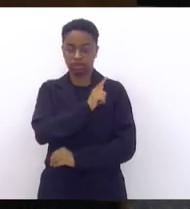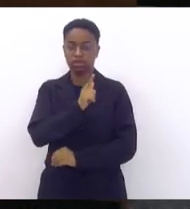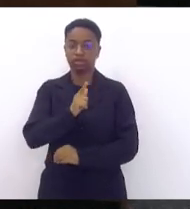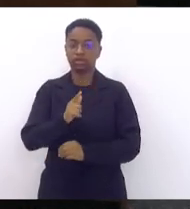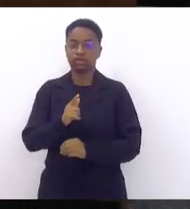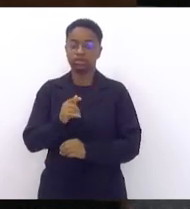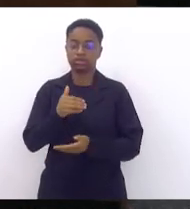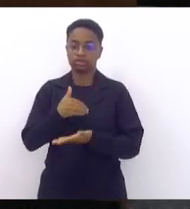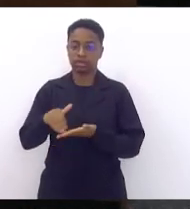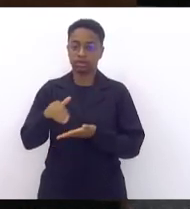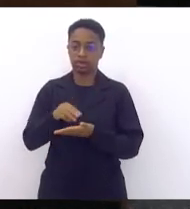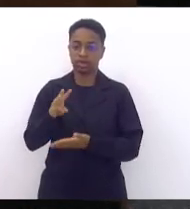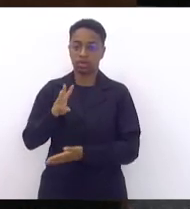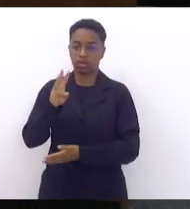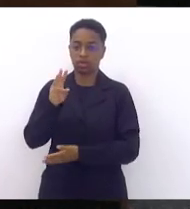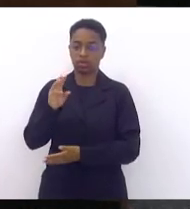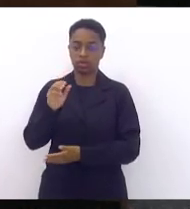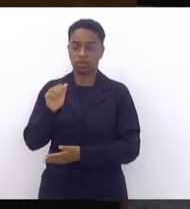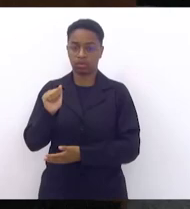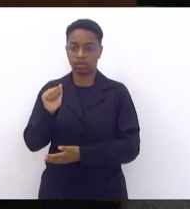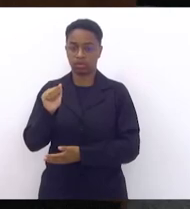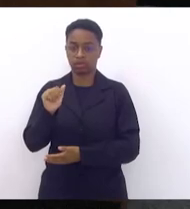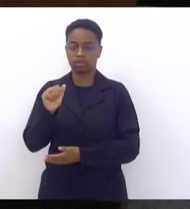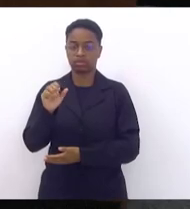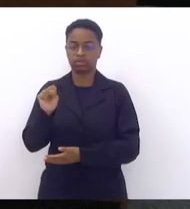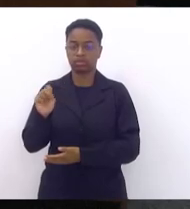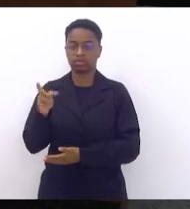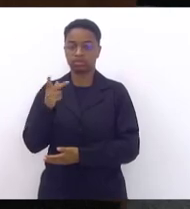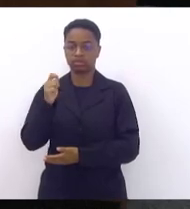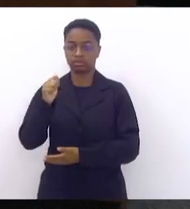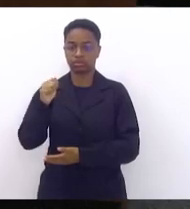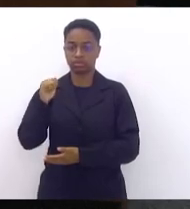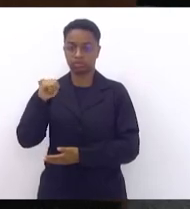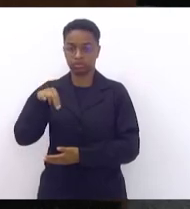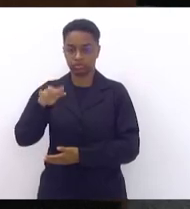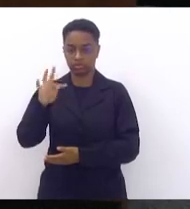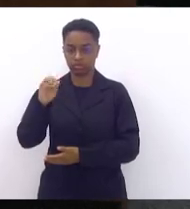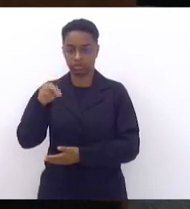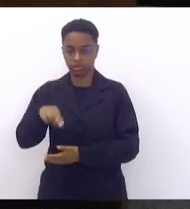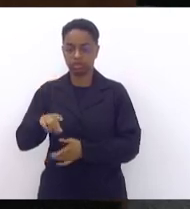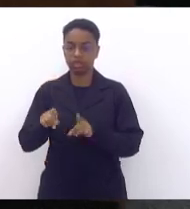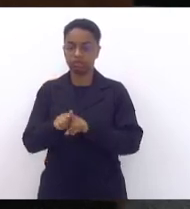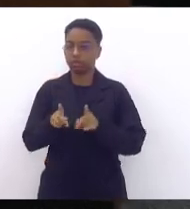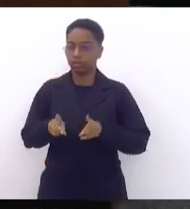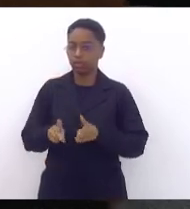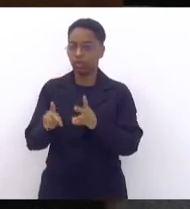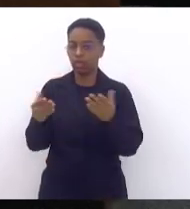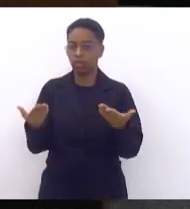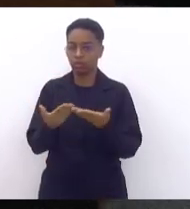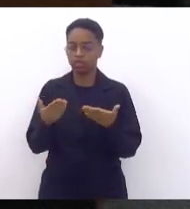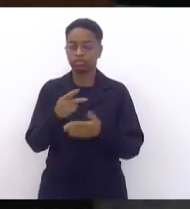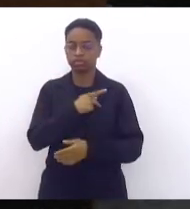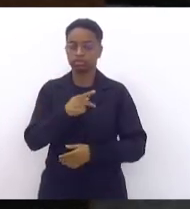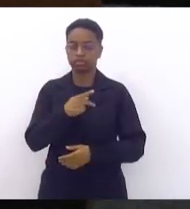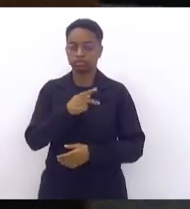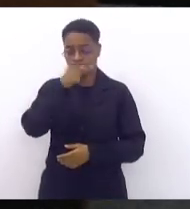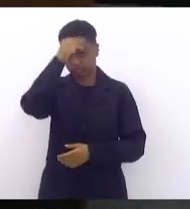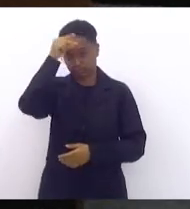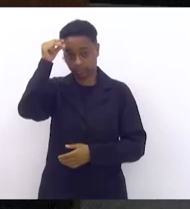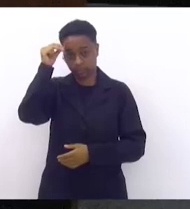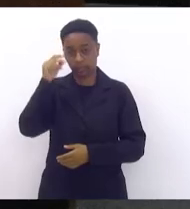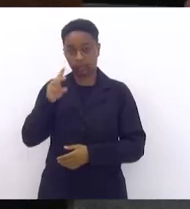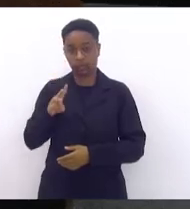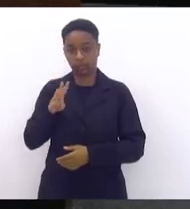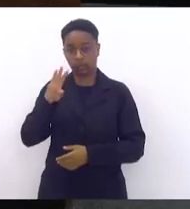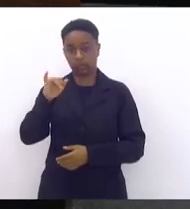Washington Reis, quando era prefeito, e hoje, dando continuidade ao atual prefeito Wilson. É um dos maiores projetos